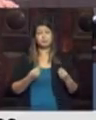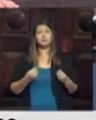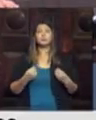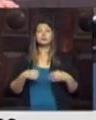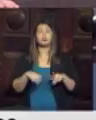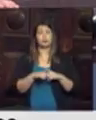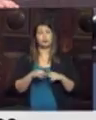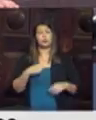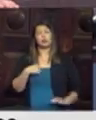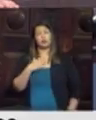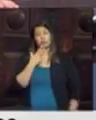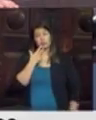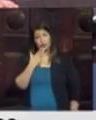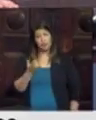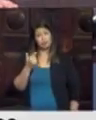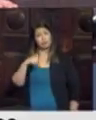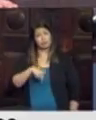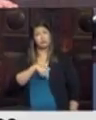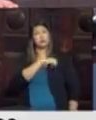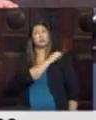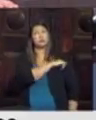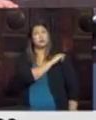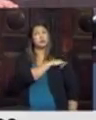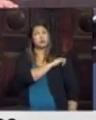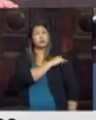E confesso que o Rio de Janeiro